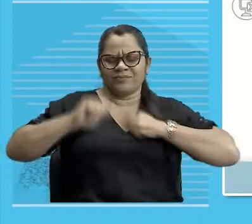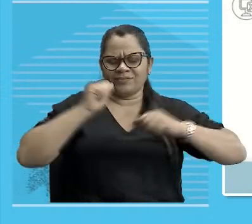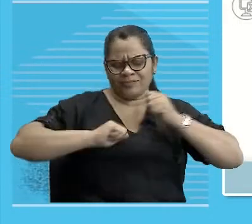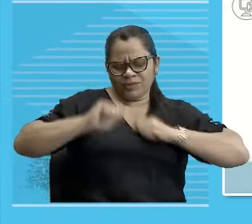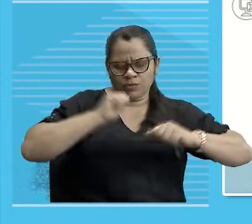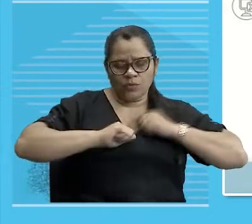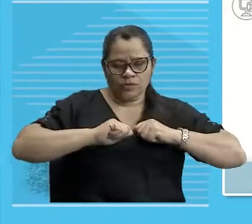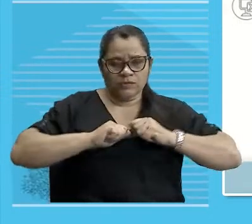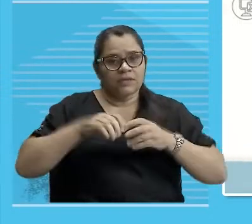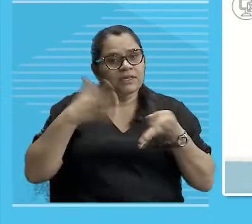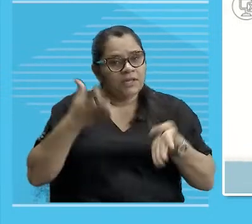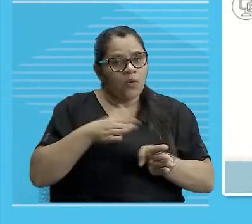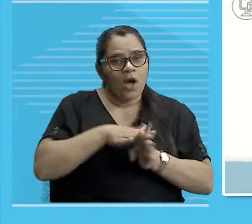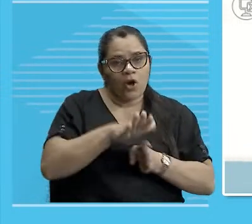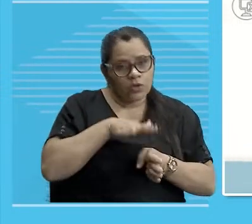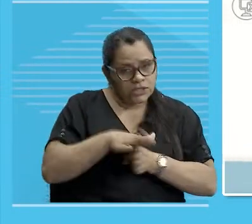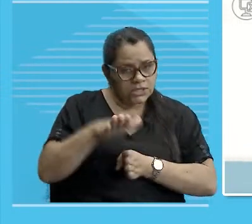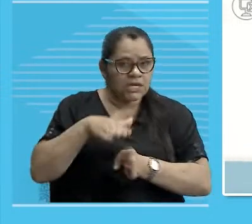pacientes